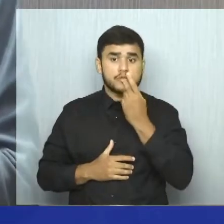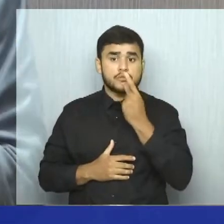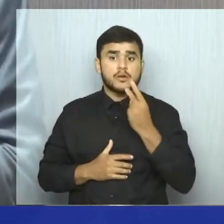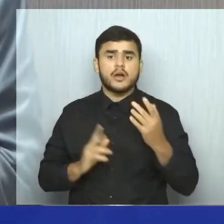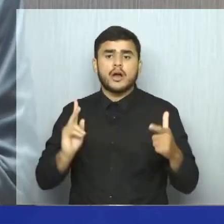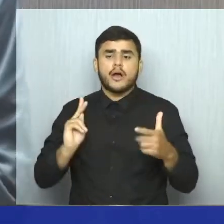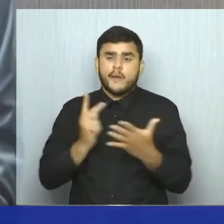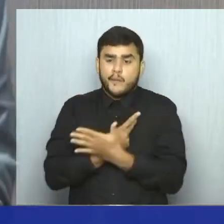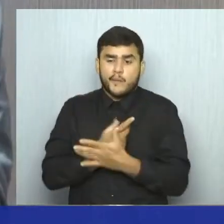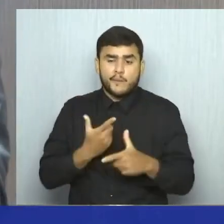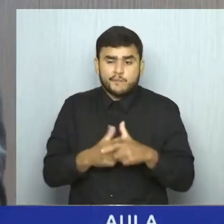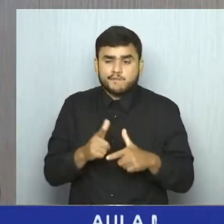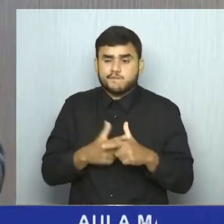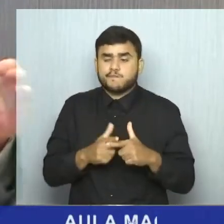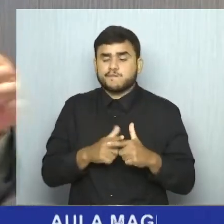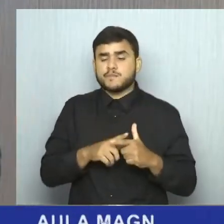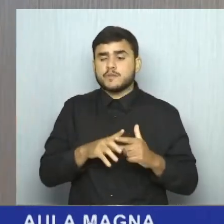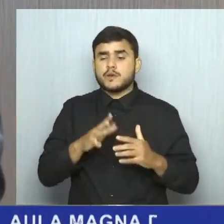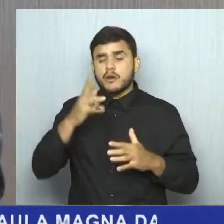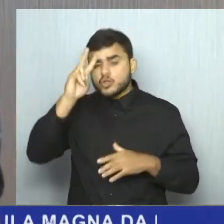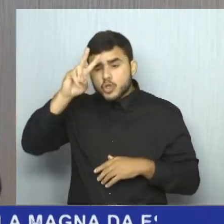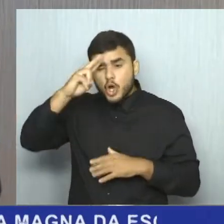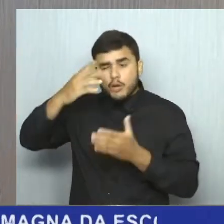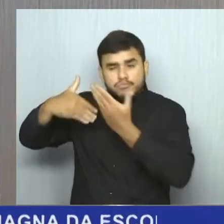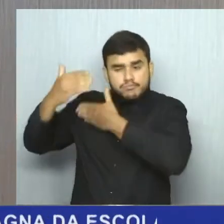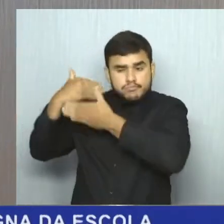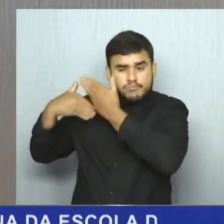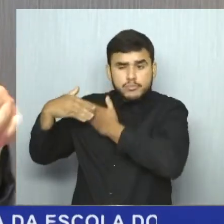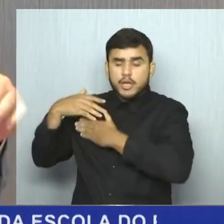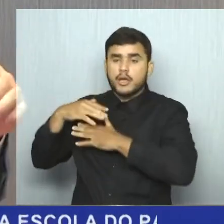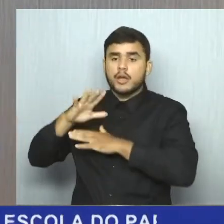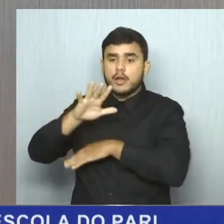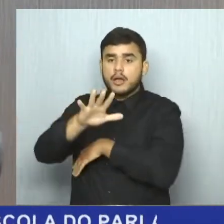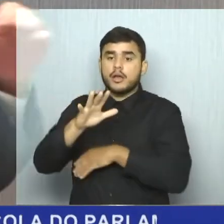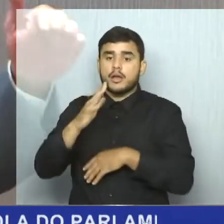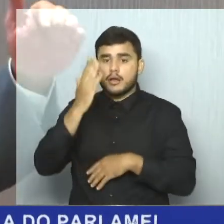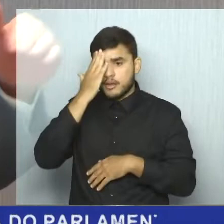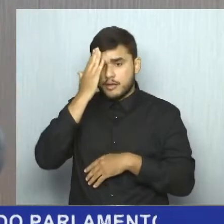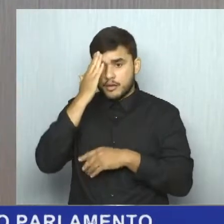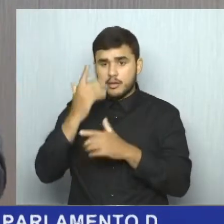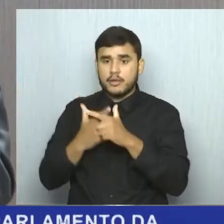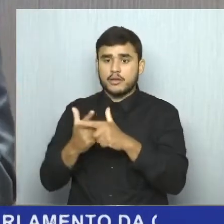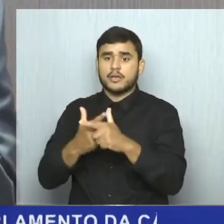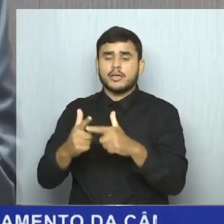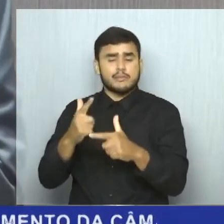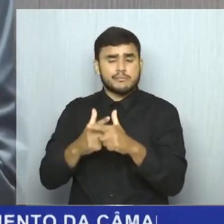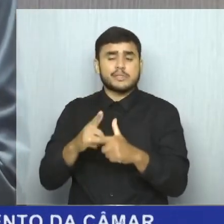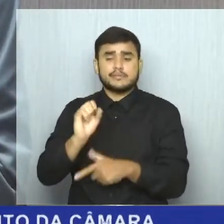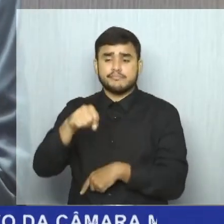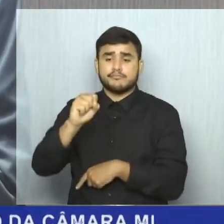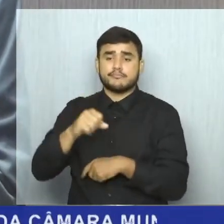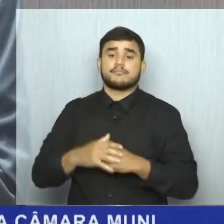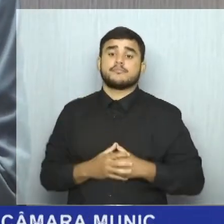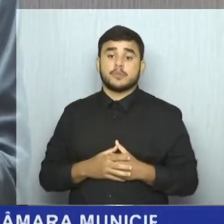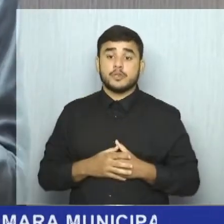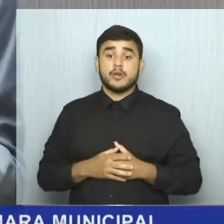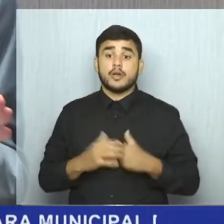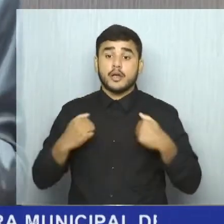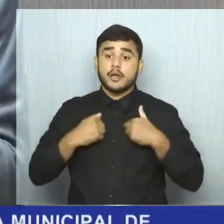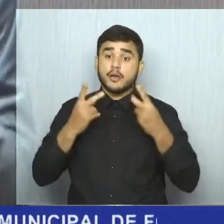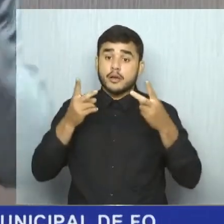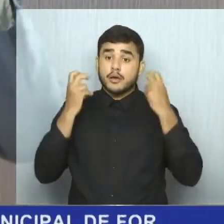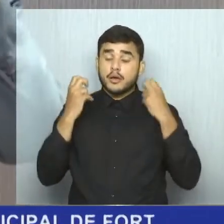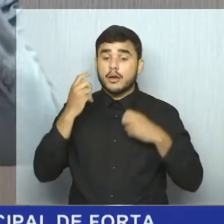equívocos históricos que se cometem, sim, as nações cometem equívocos coletivos, ciclicamente, e a mim me parece que a gente